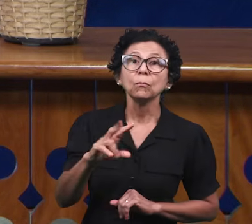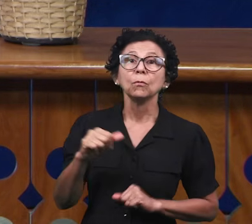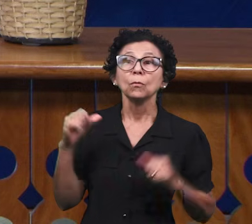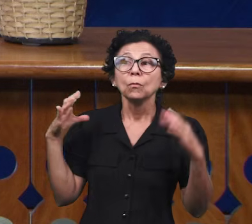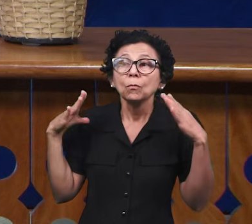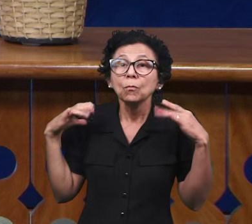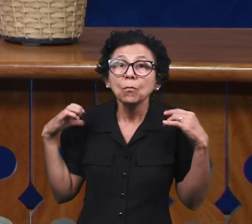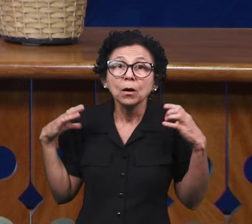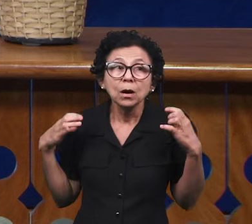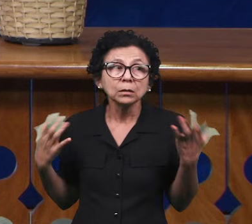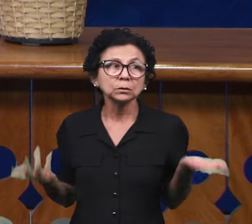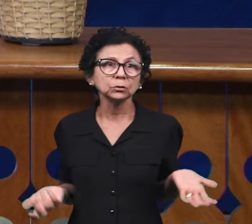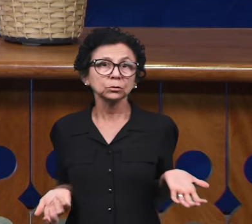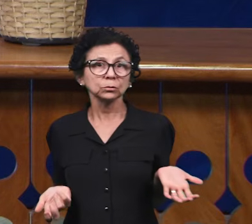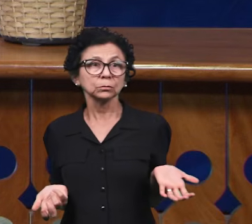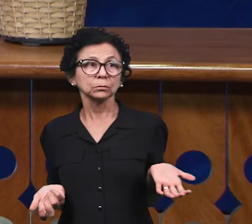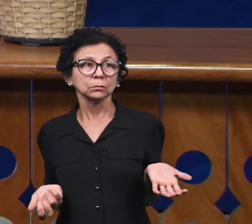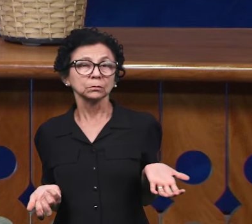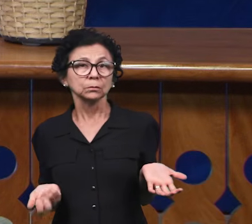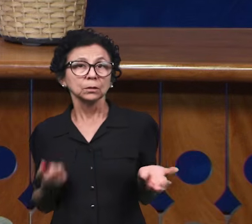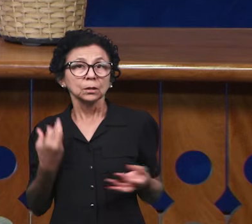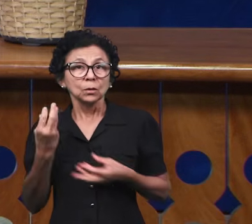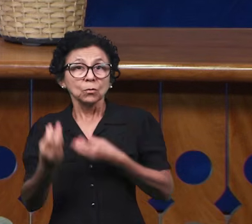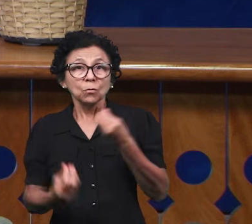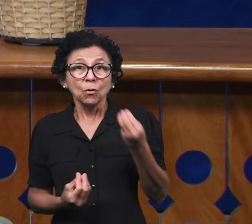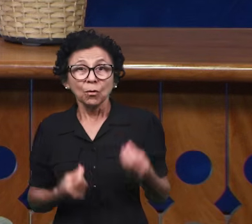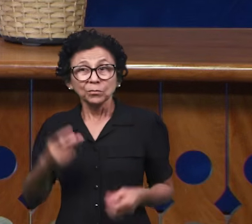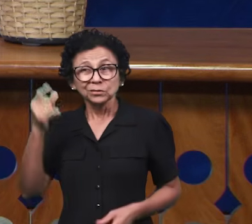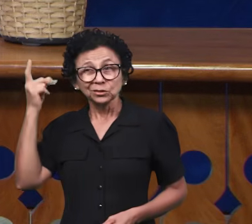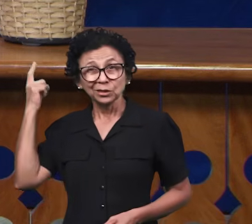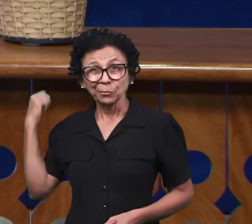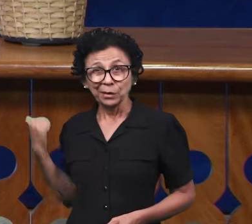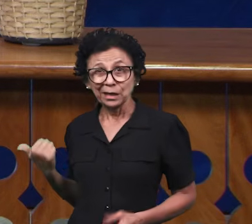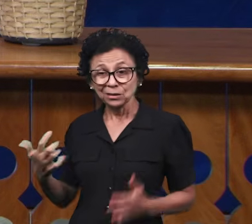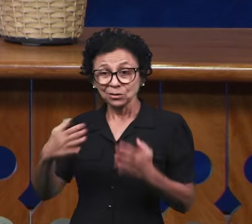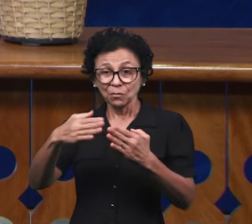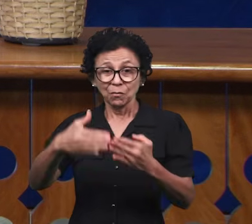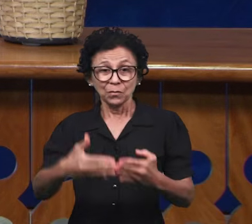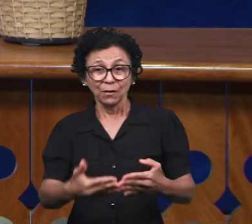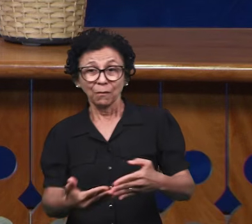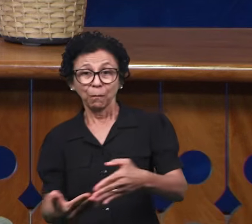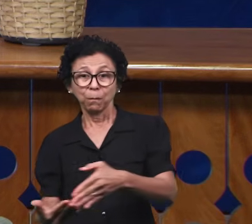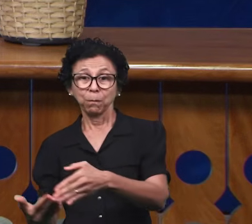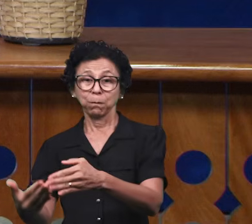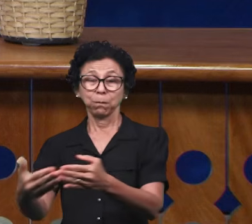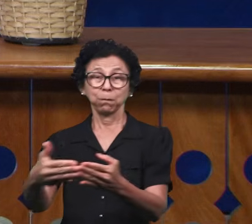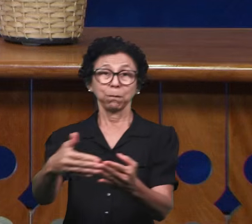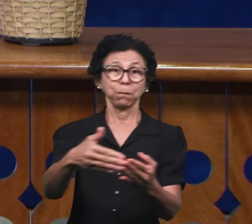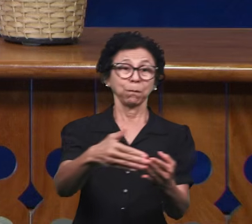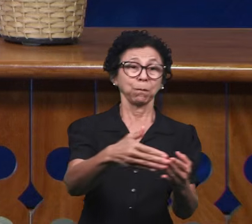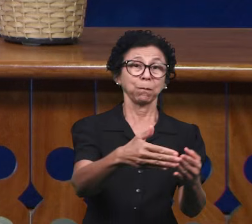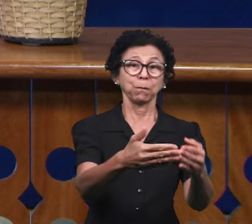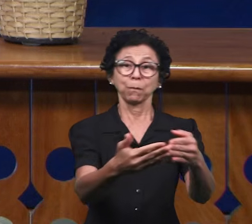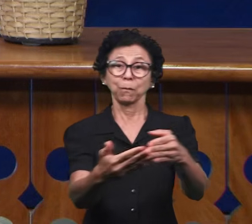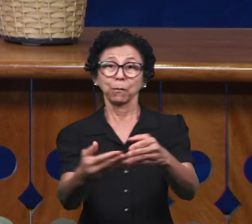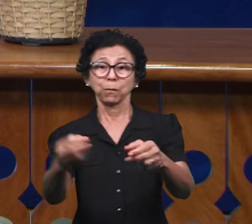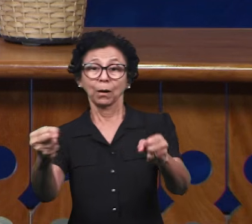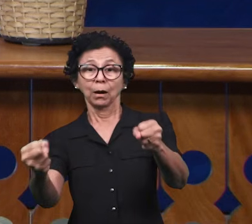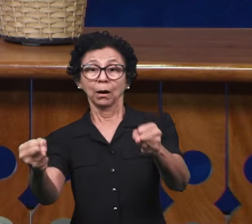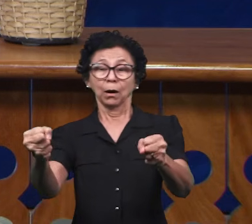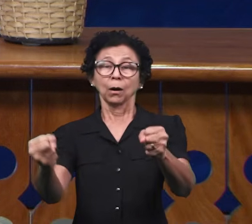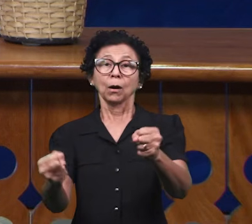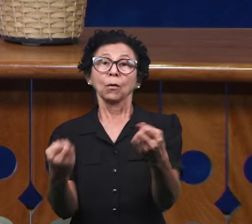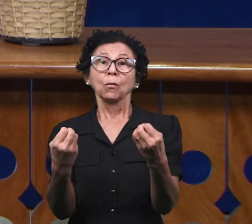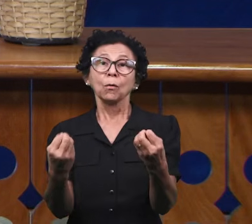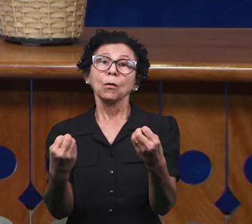onde não tinha mais nem esperança de navegação. Para a ciência da época, não tinha nem esperança mais de como navegar. E Paulo foi ali e